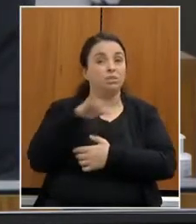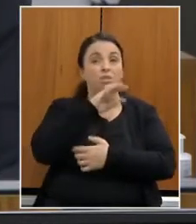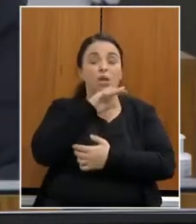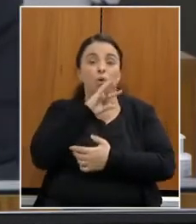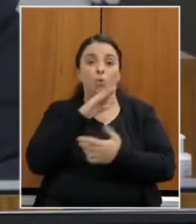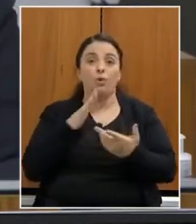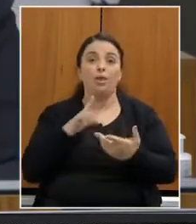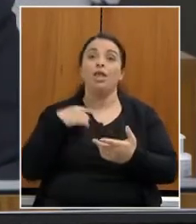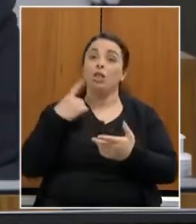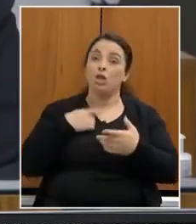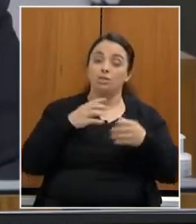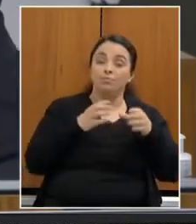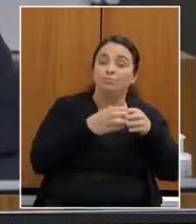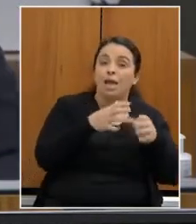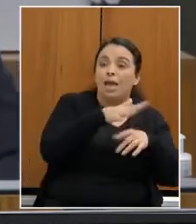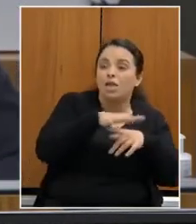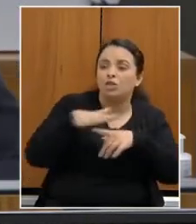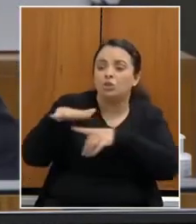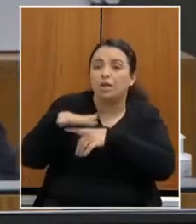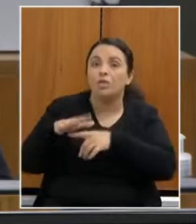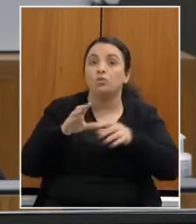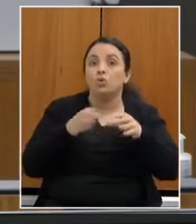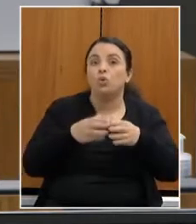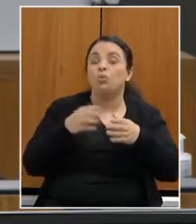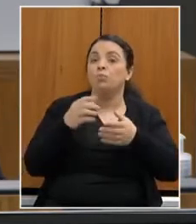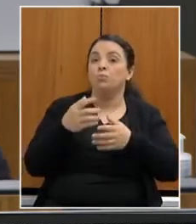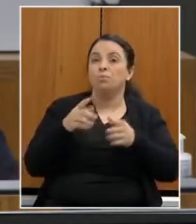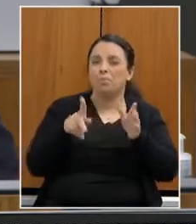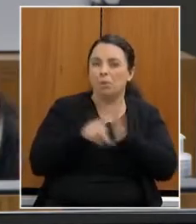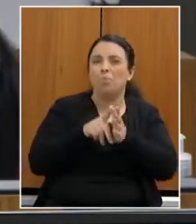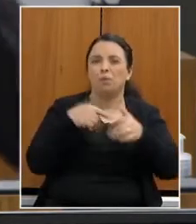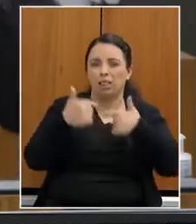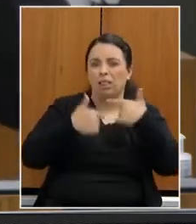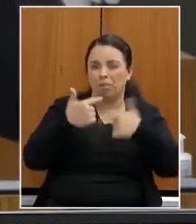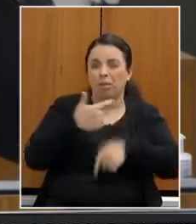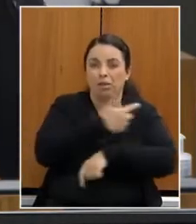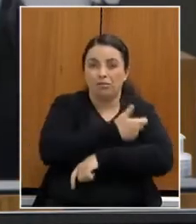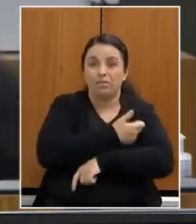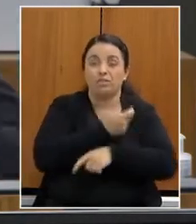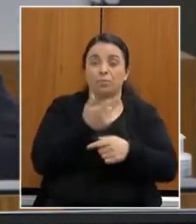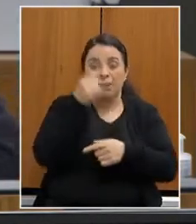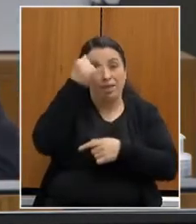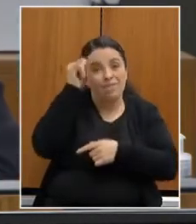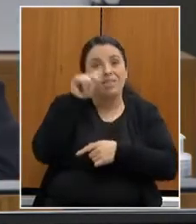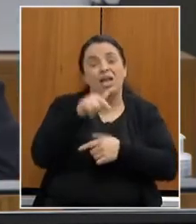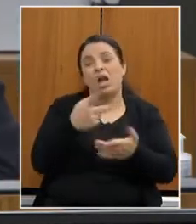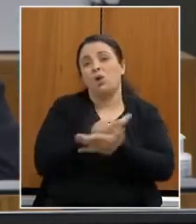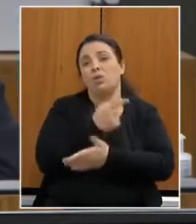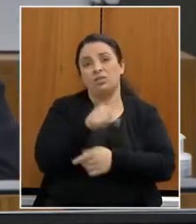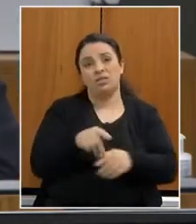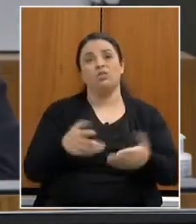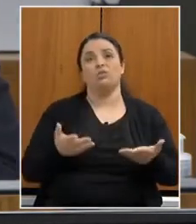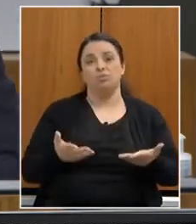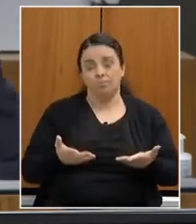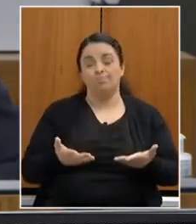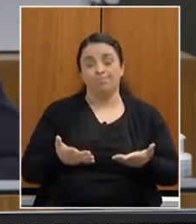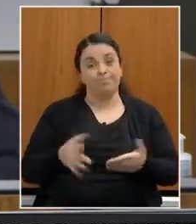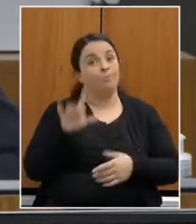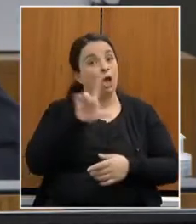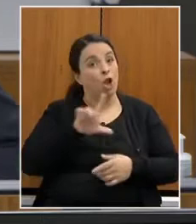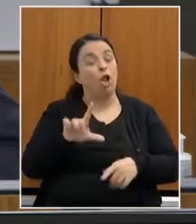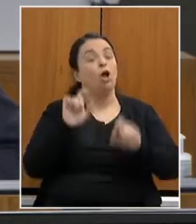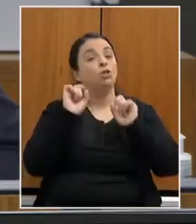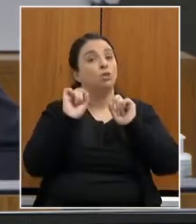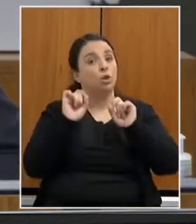com o grupo regional de vacinação para que isso não aconteça obviamente existe também algumas